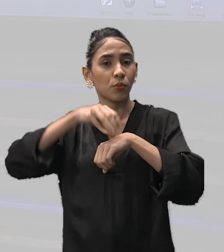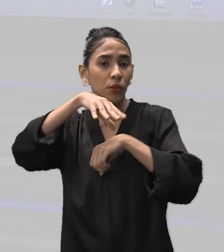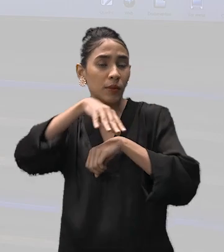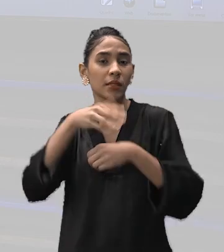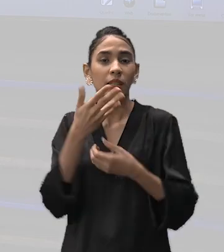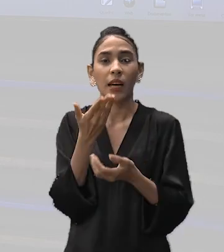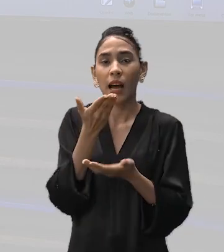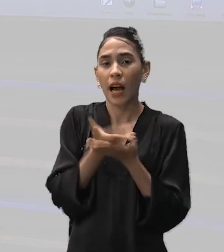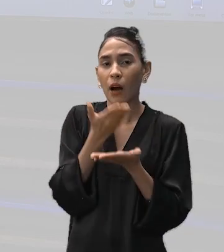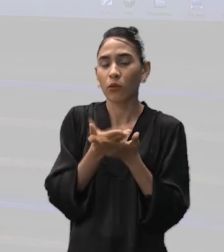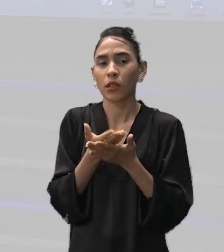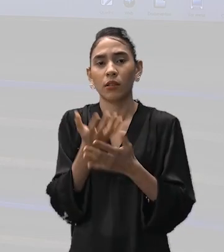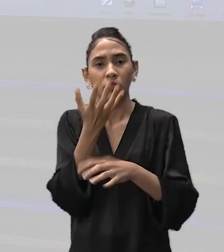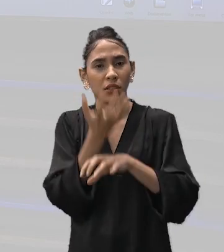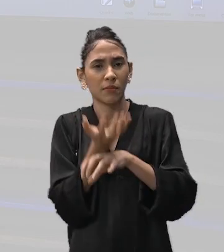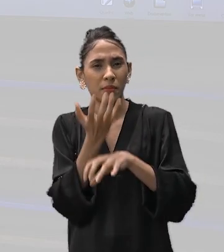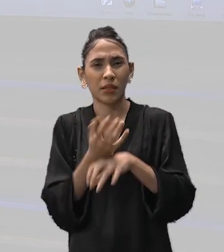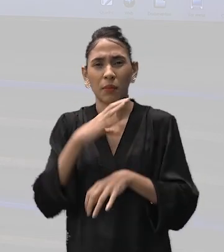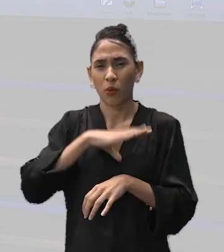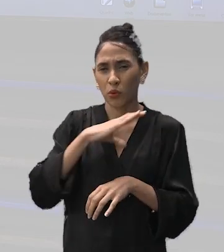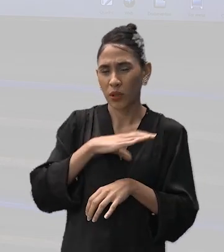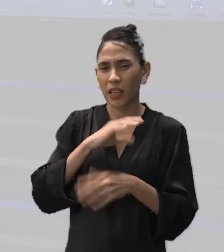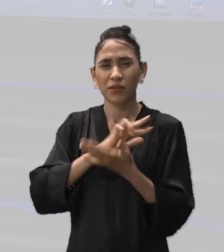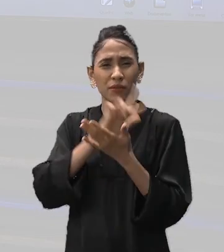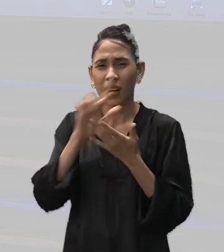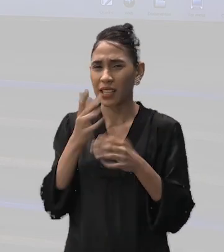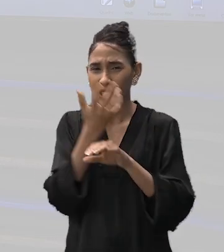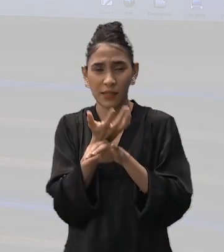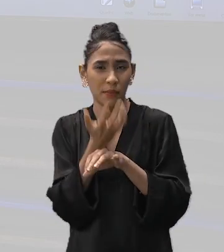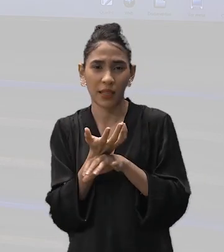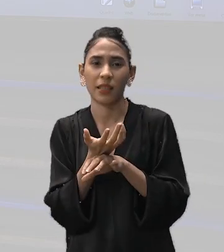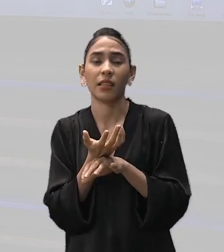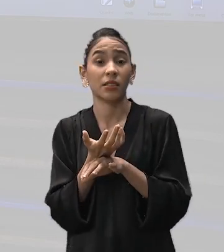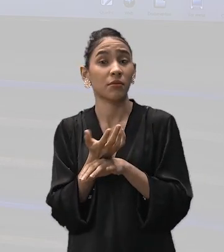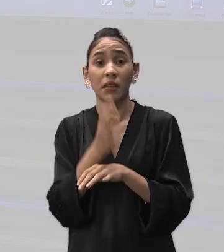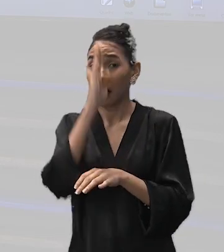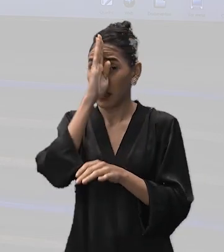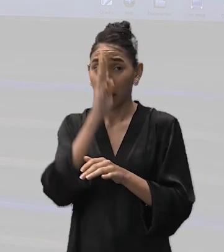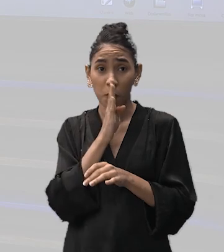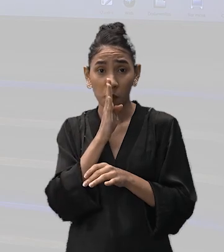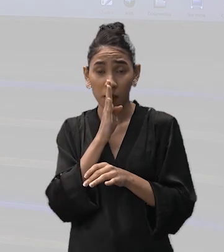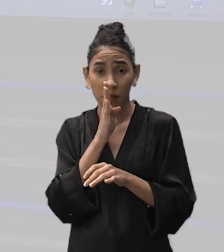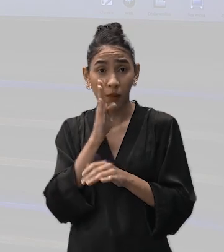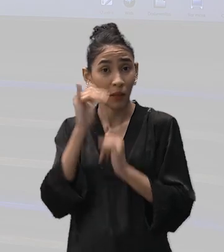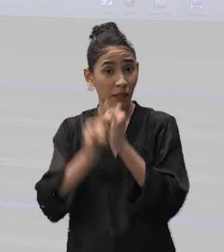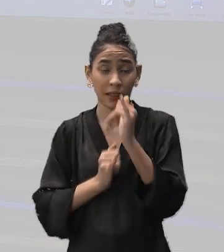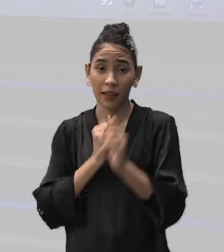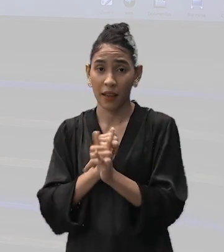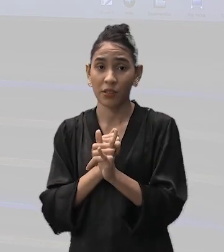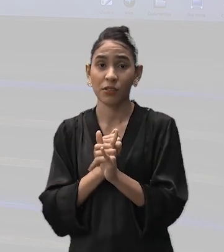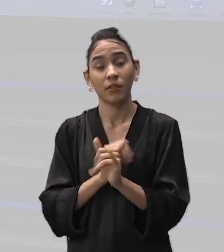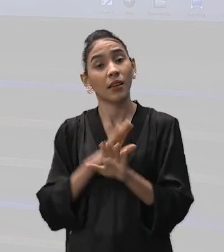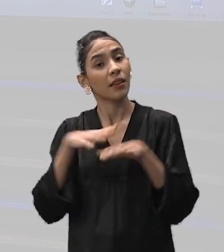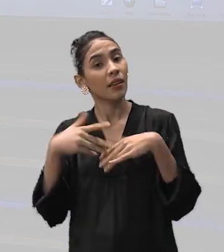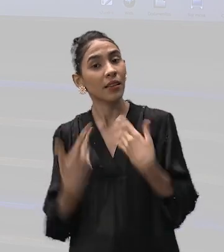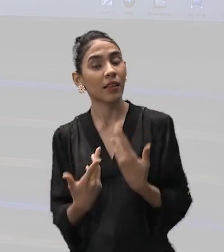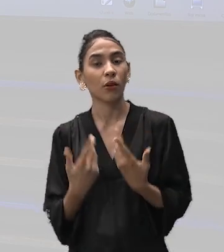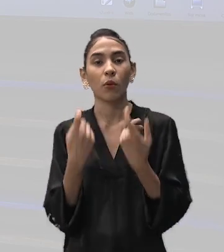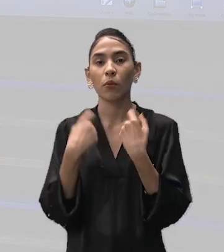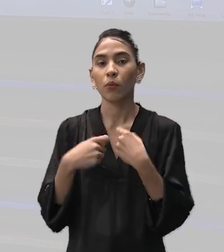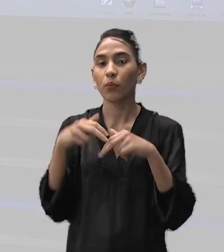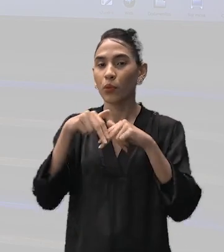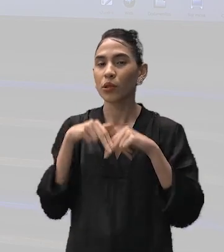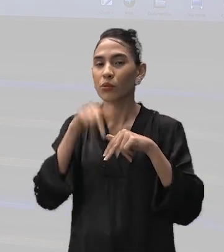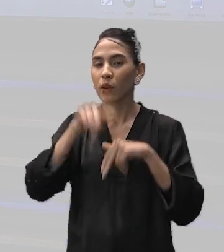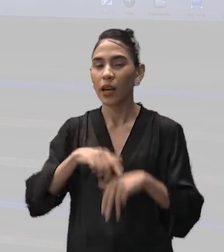de matemática, física, língua portuguesa, química, entre outros, gratuitamente na internet, tá bom? Então, por isso que é